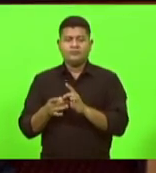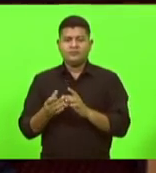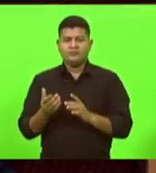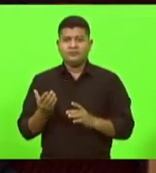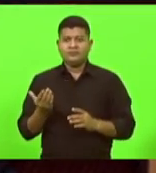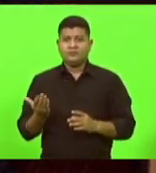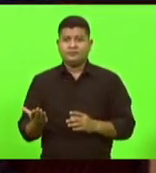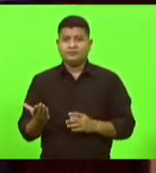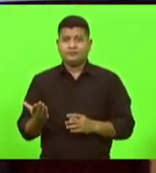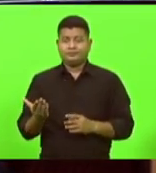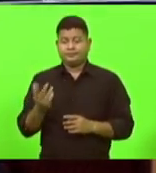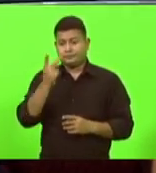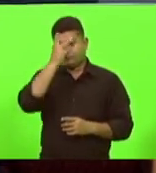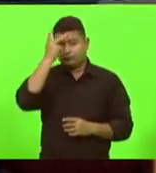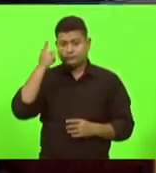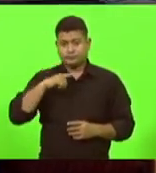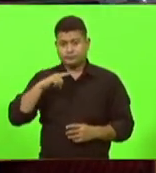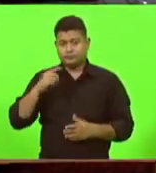à pessoa que tem equilíbrio,